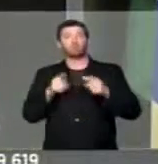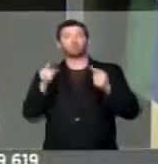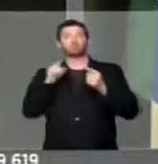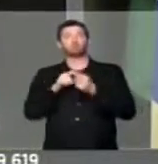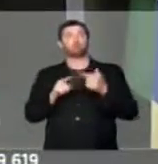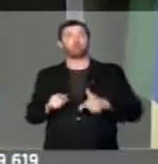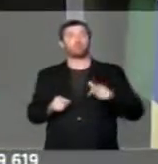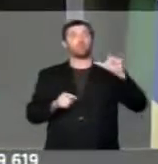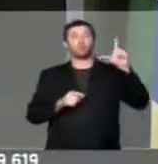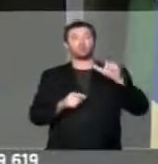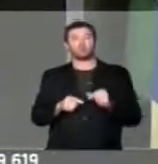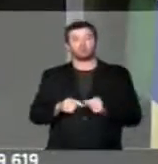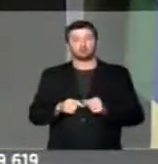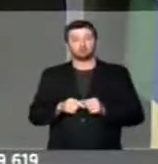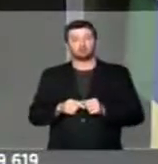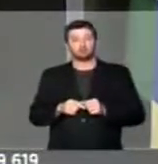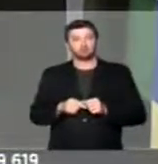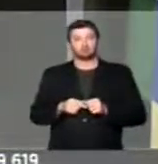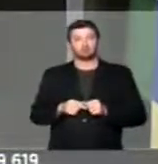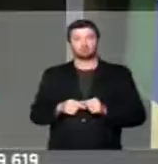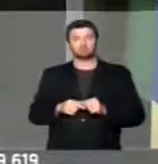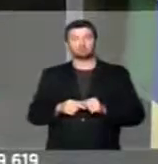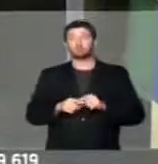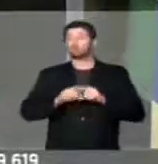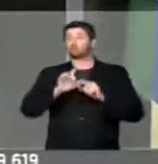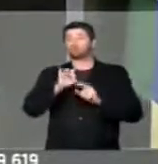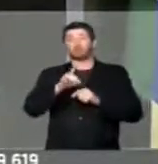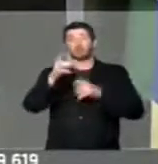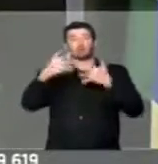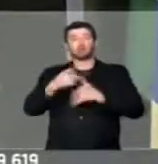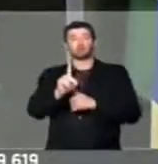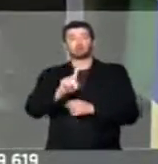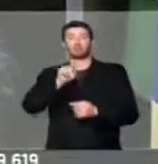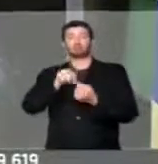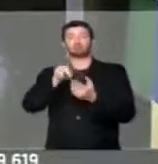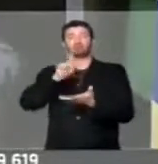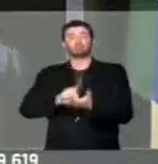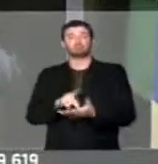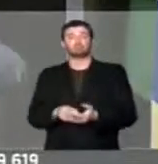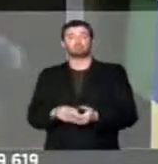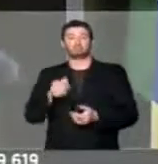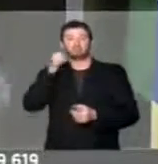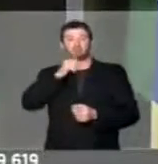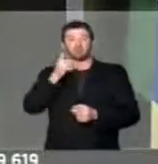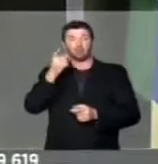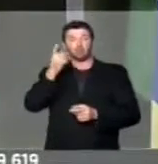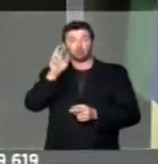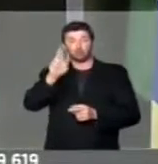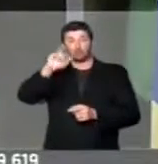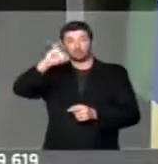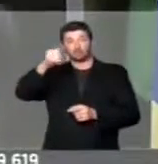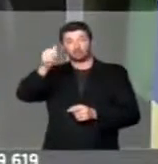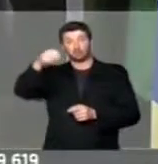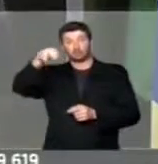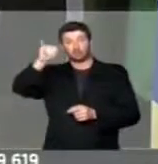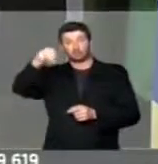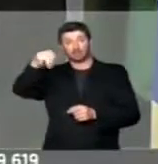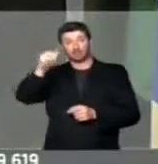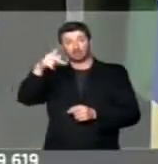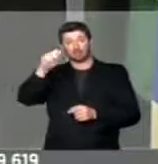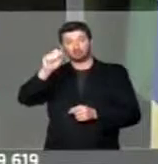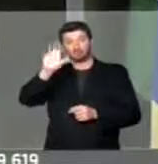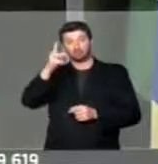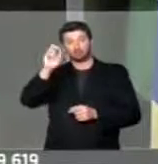senão aqueles que foram colocados há justificativa a doutora janaína pascual que foi o